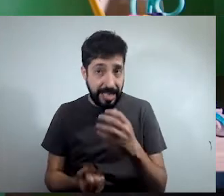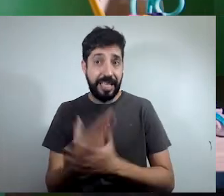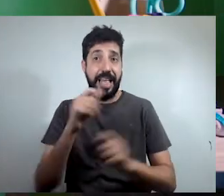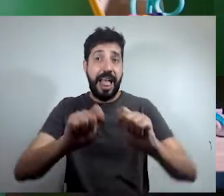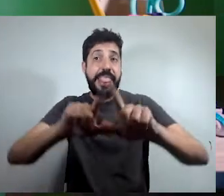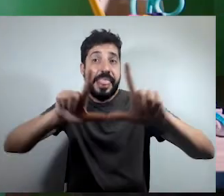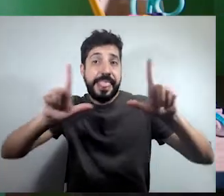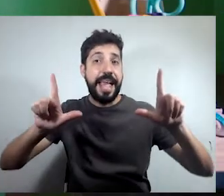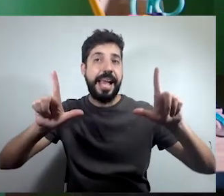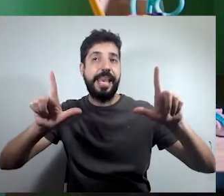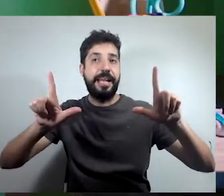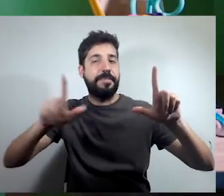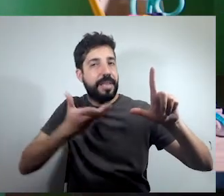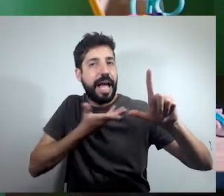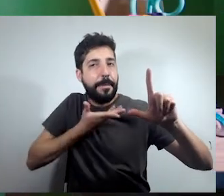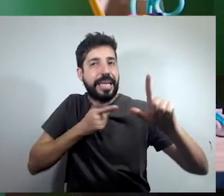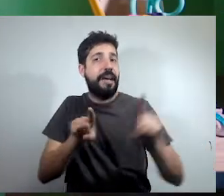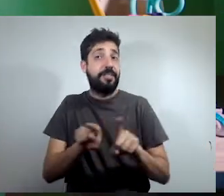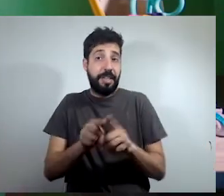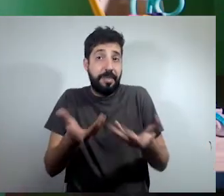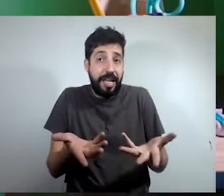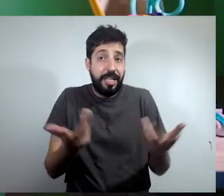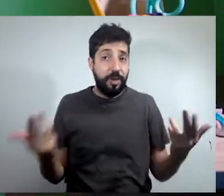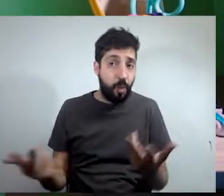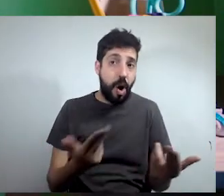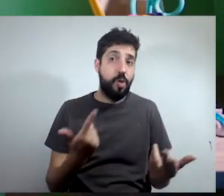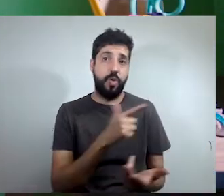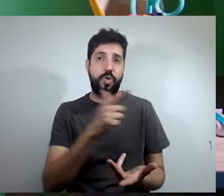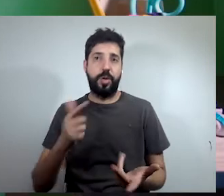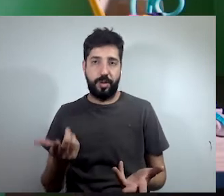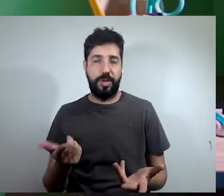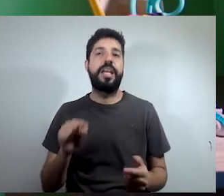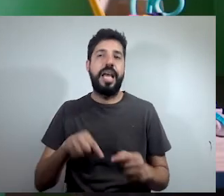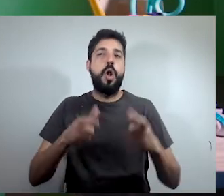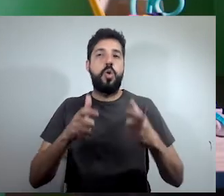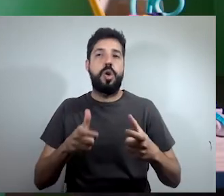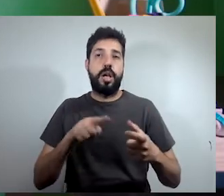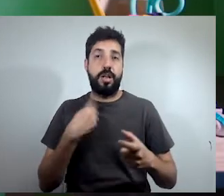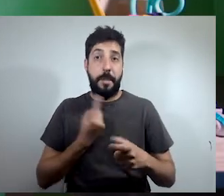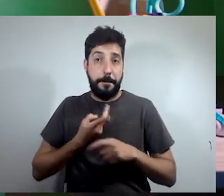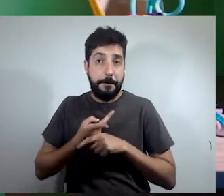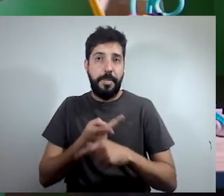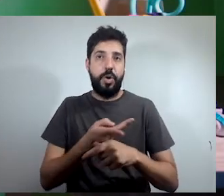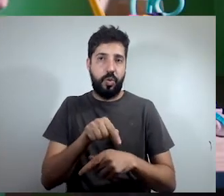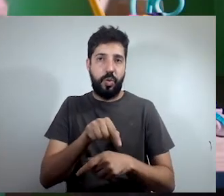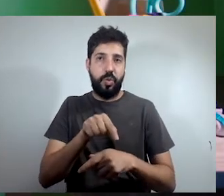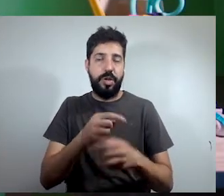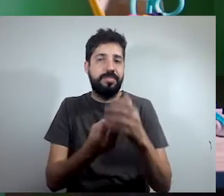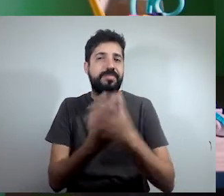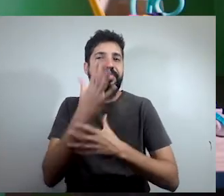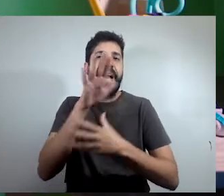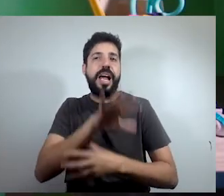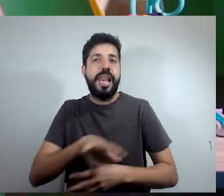Né? Ou seja, por que não tem a tela amigável? Esse é o lugar que a gente busca, né? Criar um ambiente